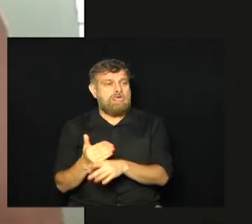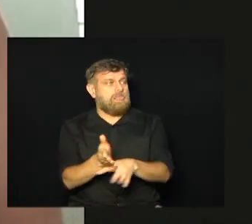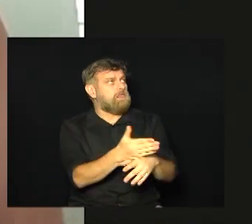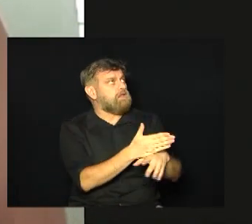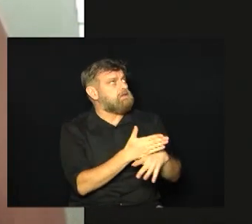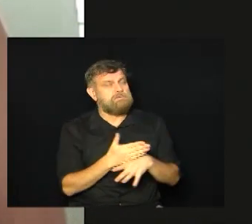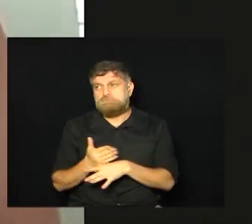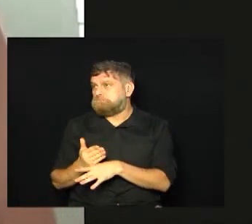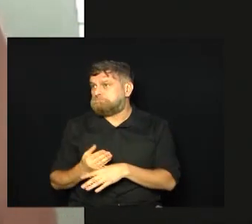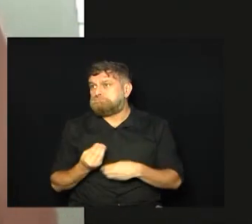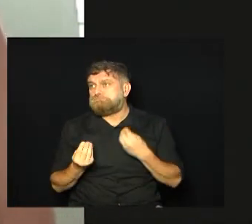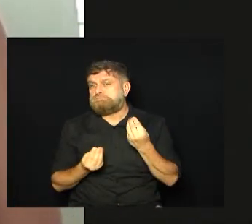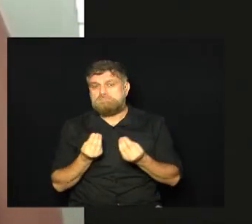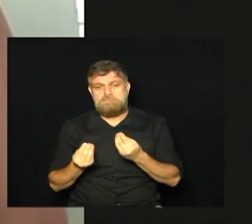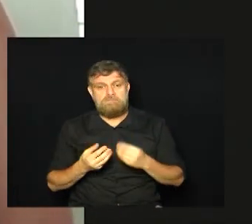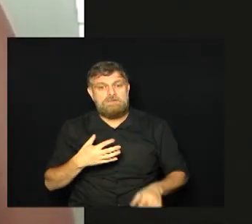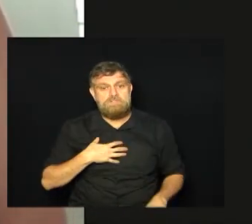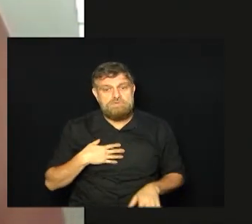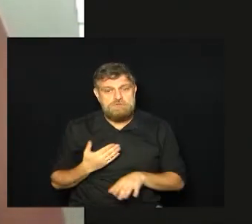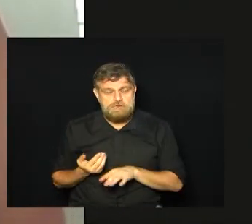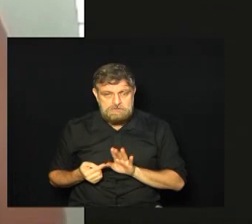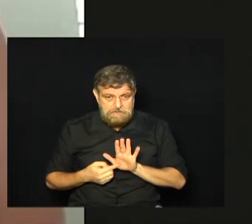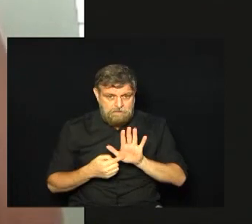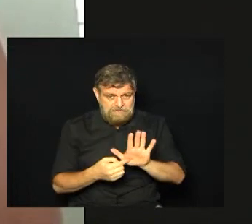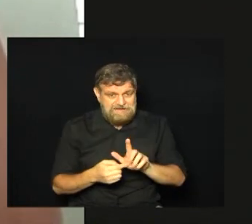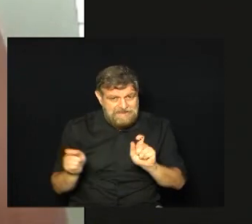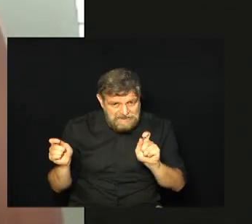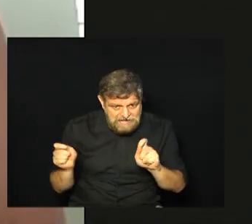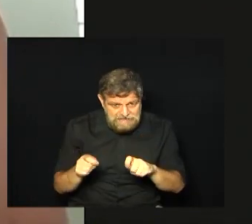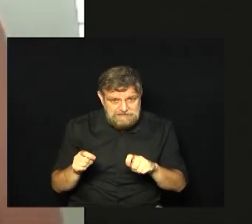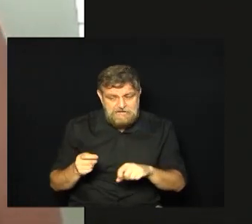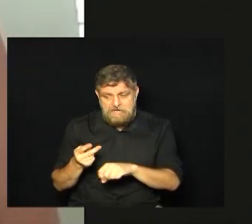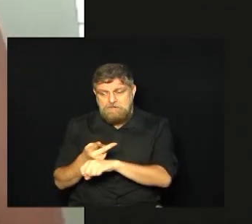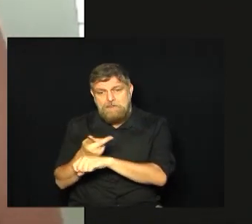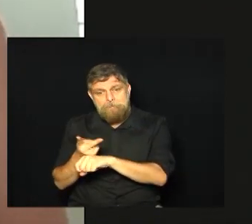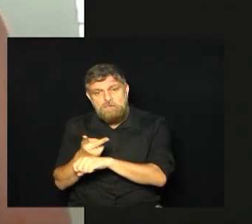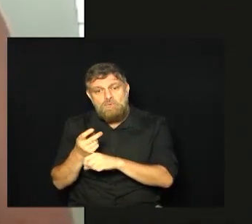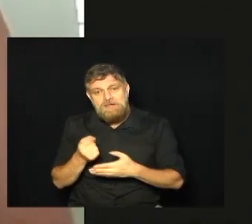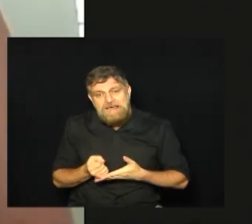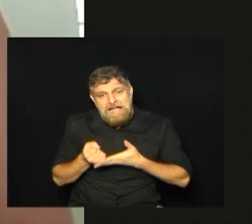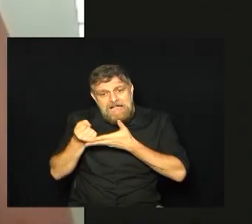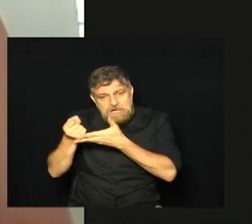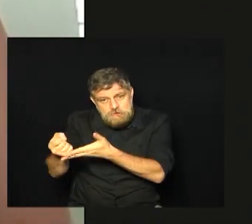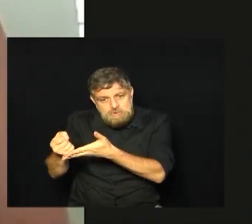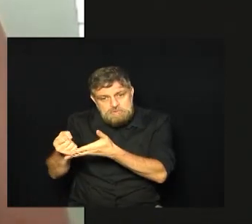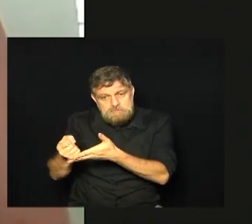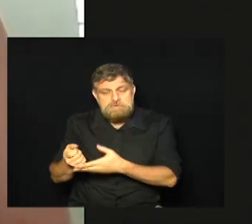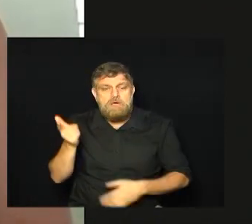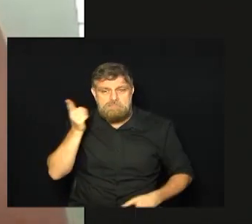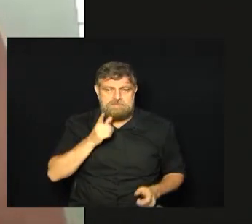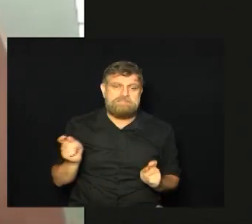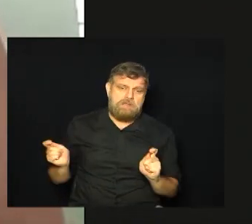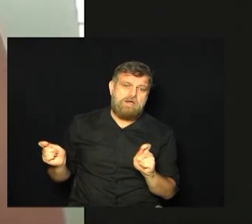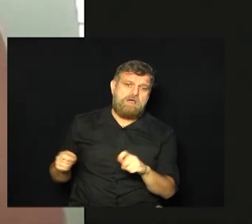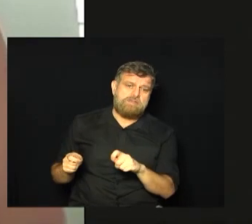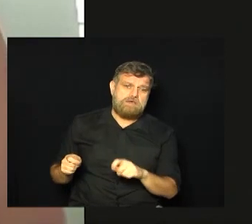É uma maneira de mostrar que é possível procurar ajuda, que é possível obter ajuda.